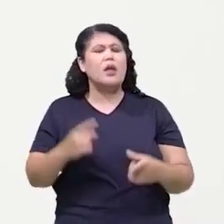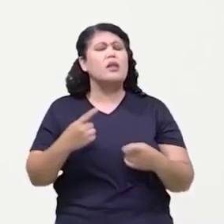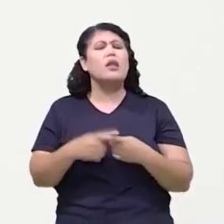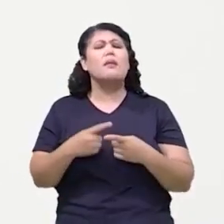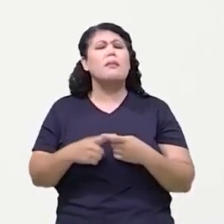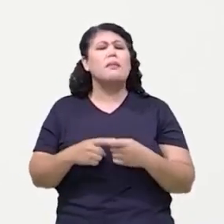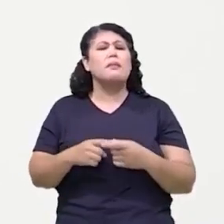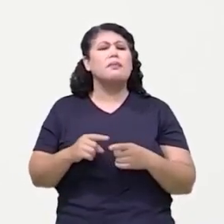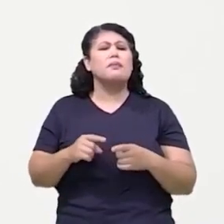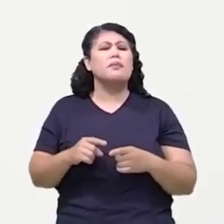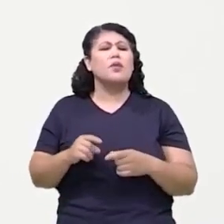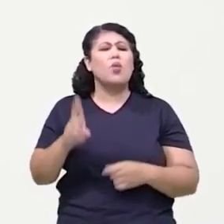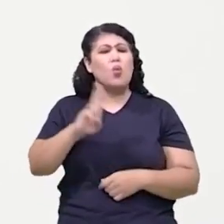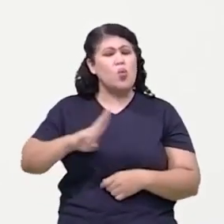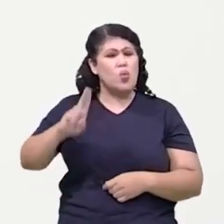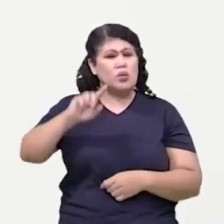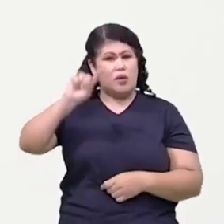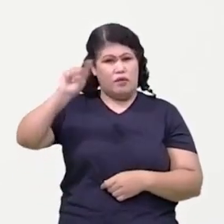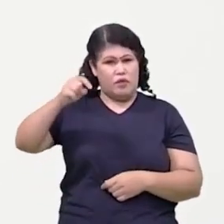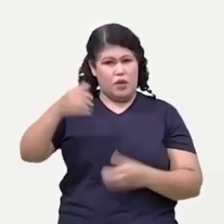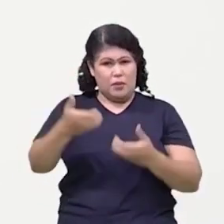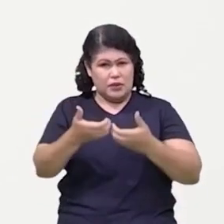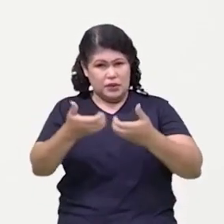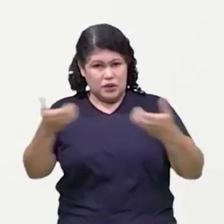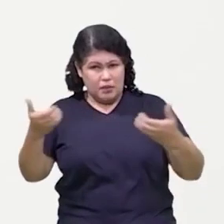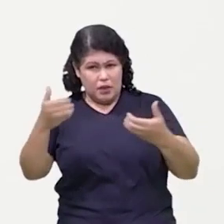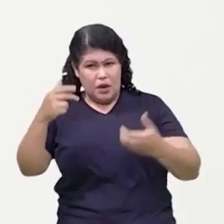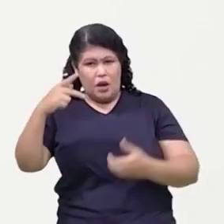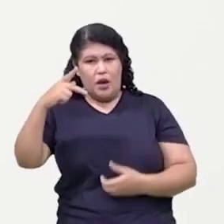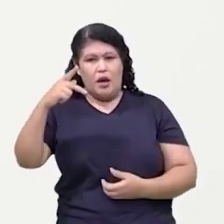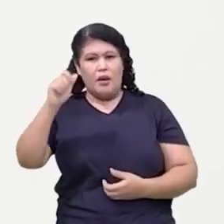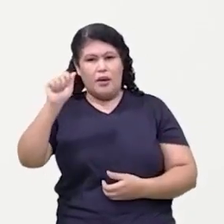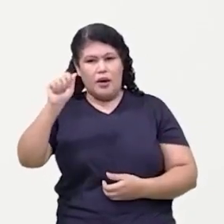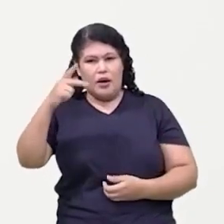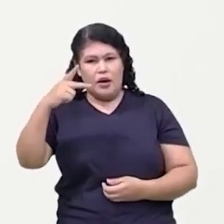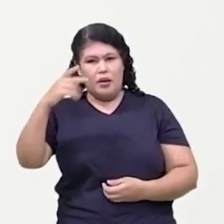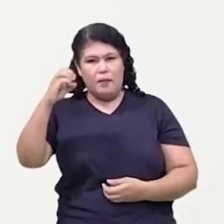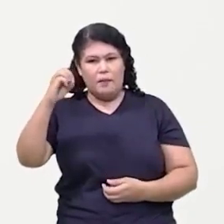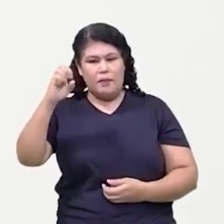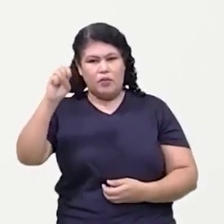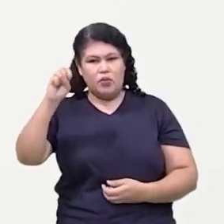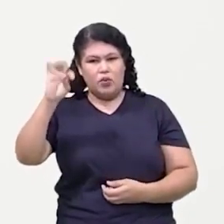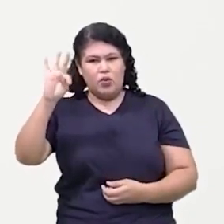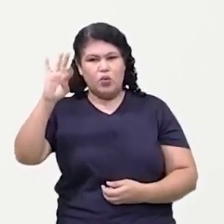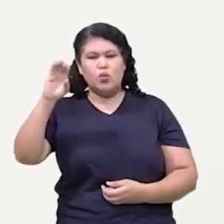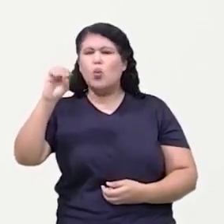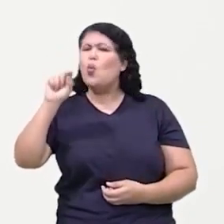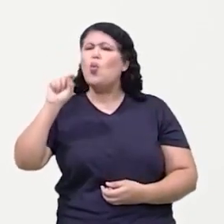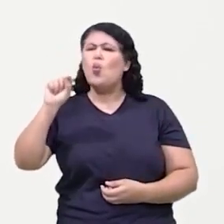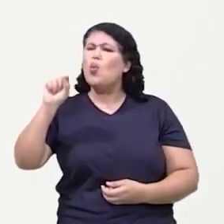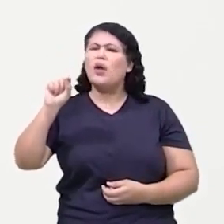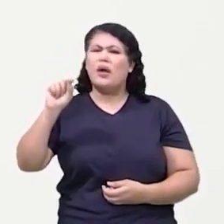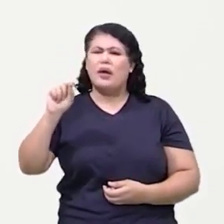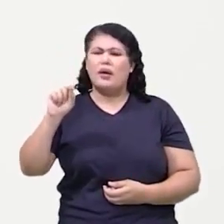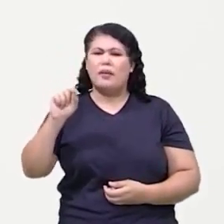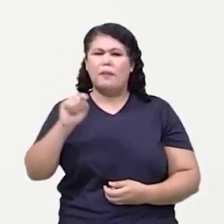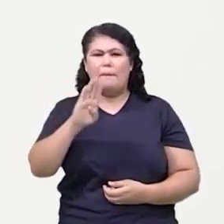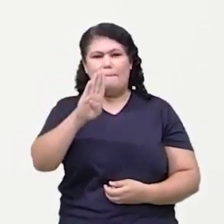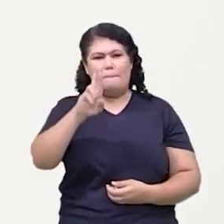Usa-se vírgula para separar o aposto. Para separar o aposto. Bruna